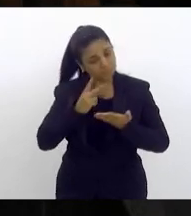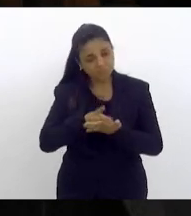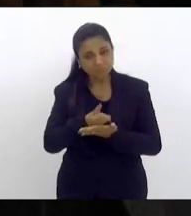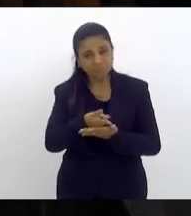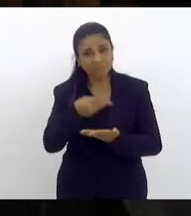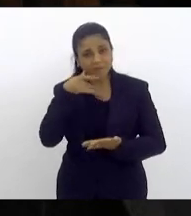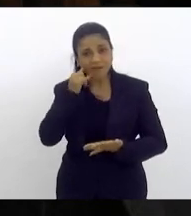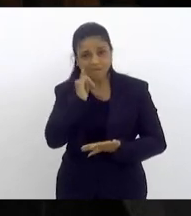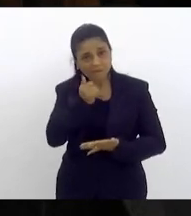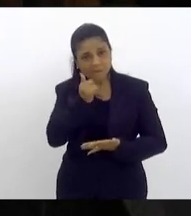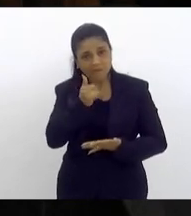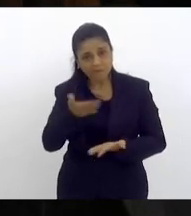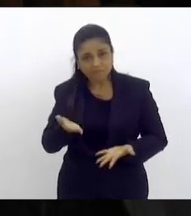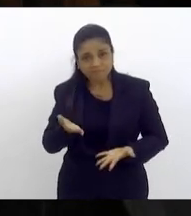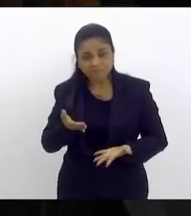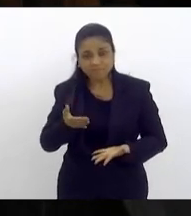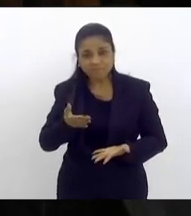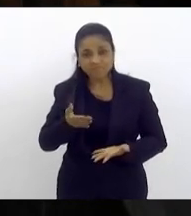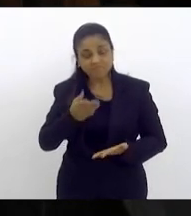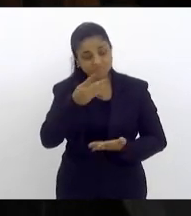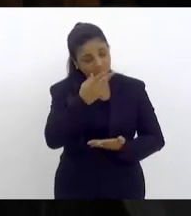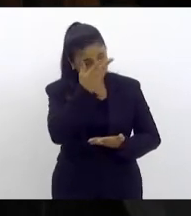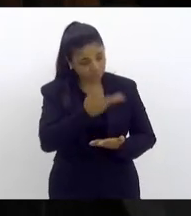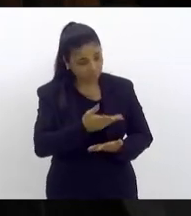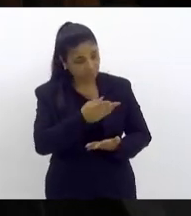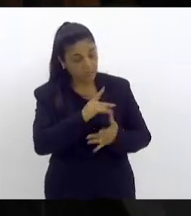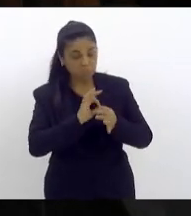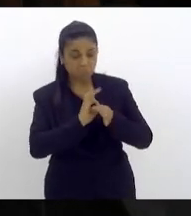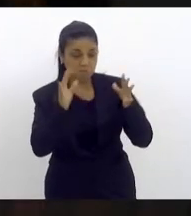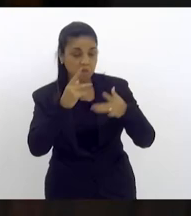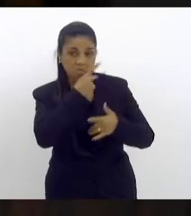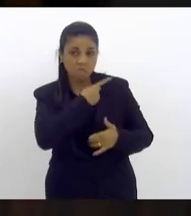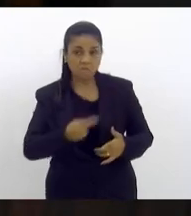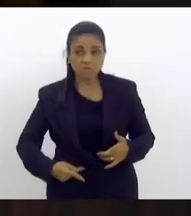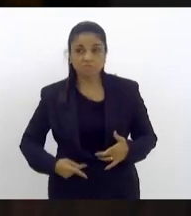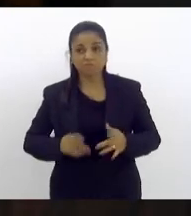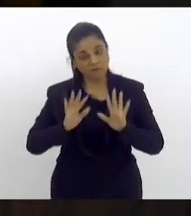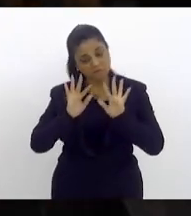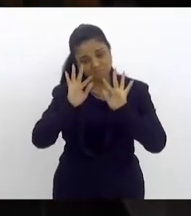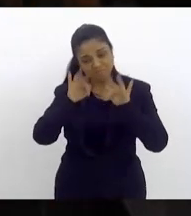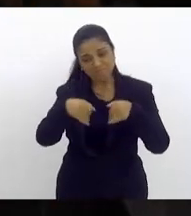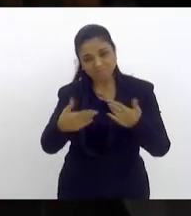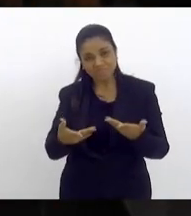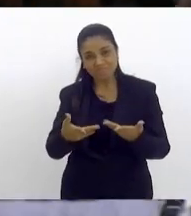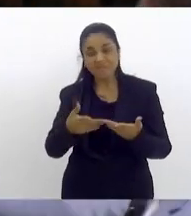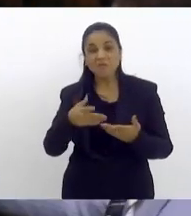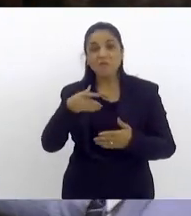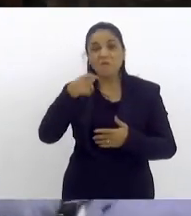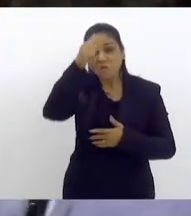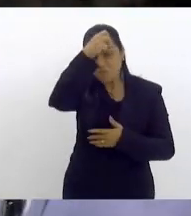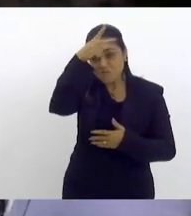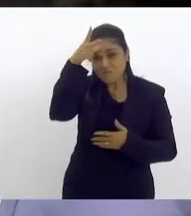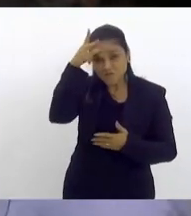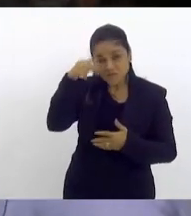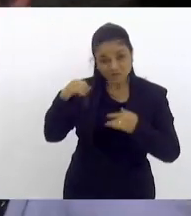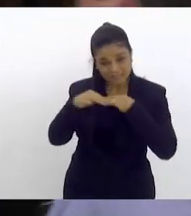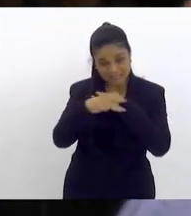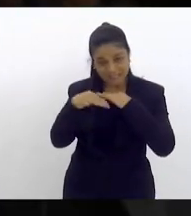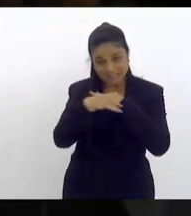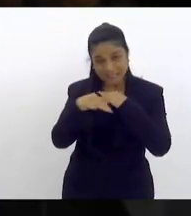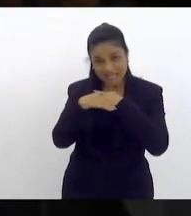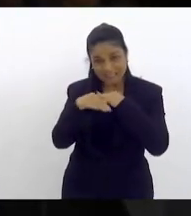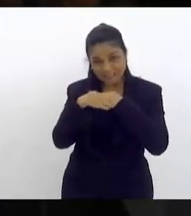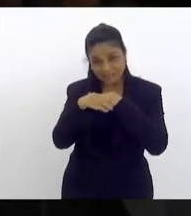enquanto a presidente que ela presídio de trabalhos permitir para concluir o prefeito da cidade Pegou